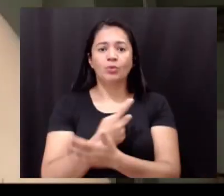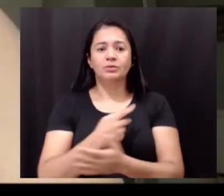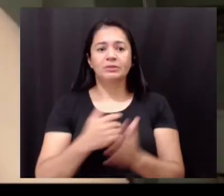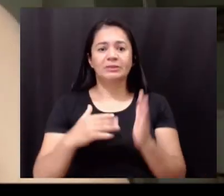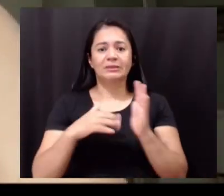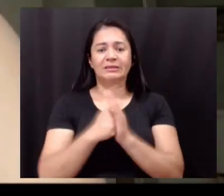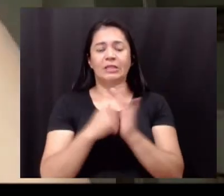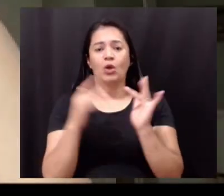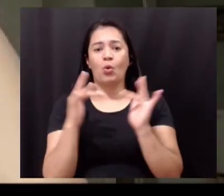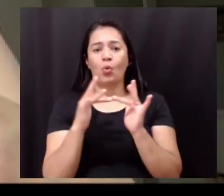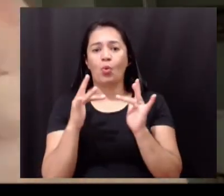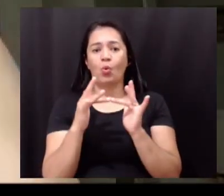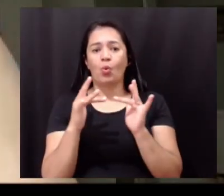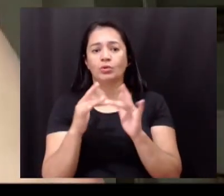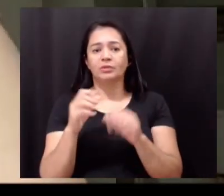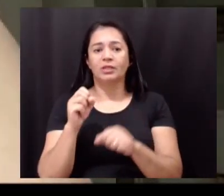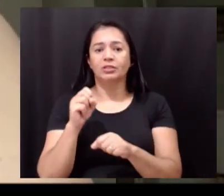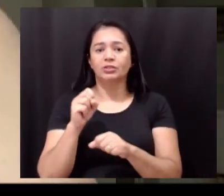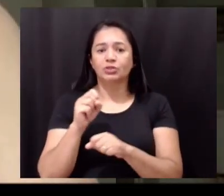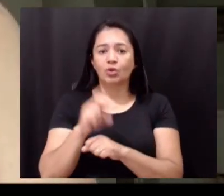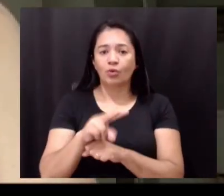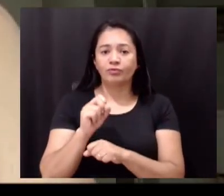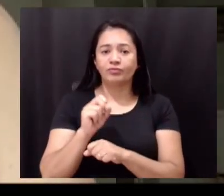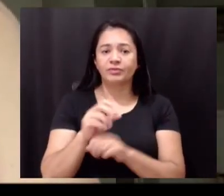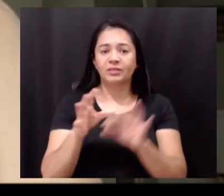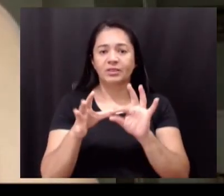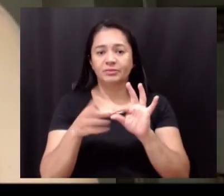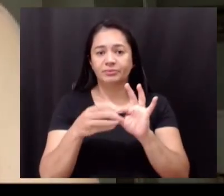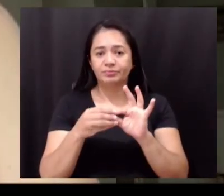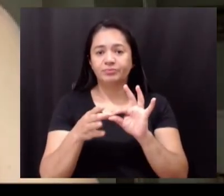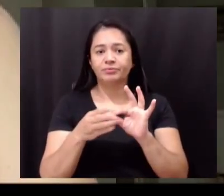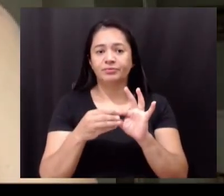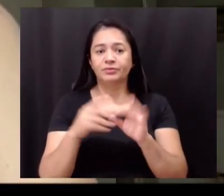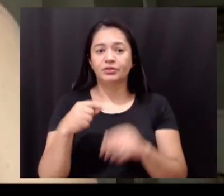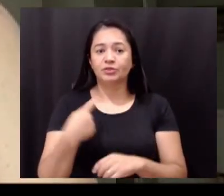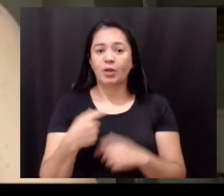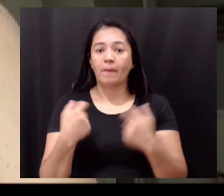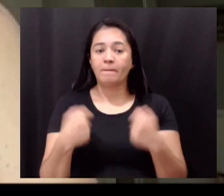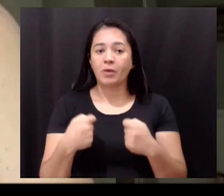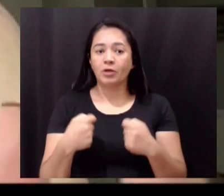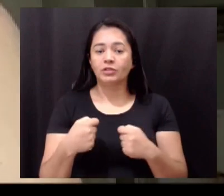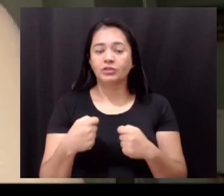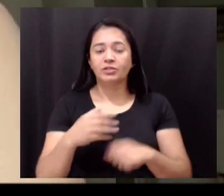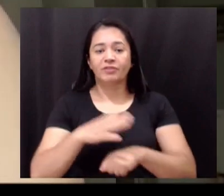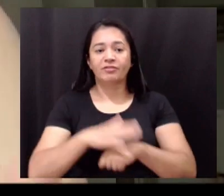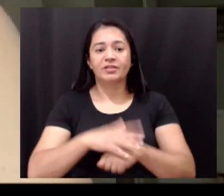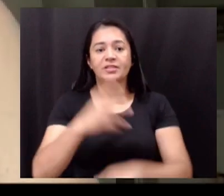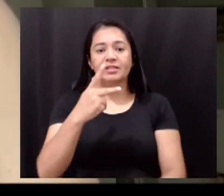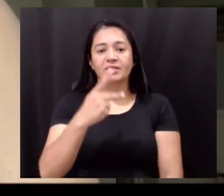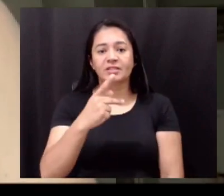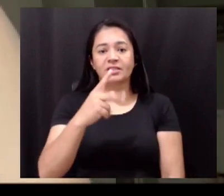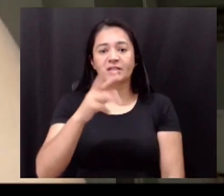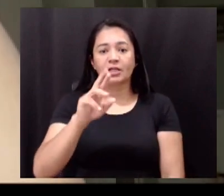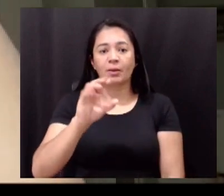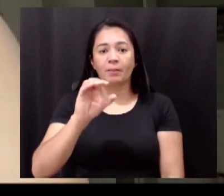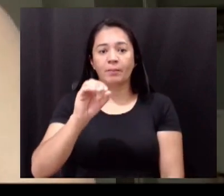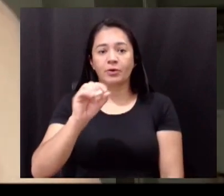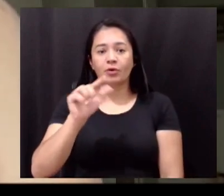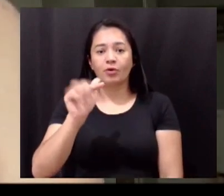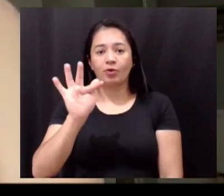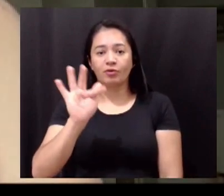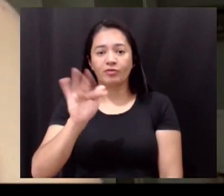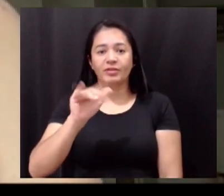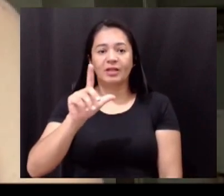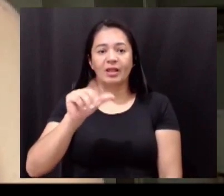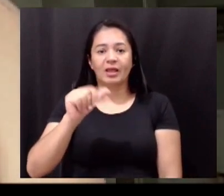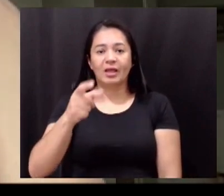vírus HIV, está indicado que a gente faça profilaxia para o vírus HIV. Isso existe e é disponível, inclusive, nas unidades